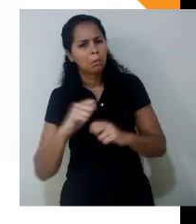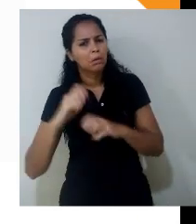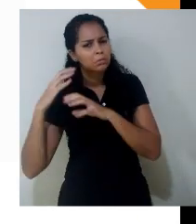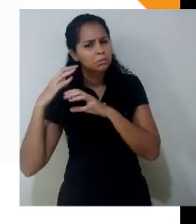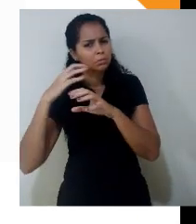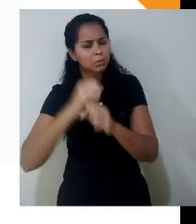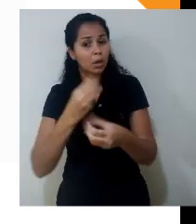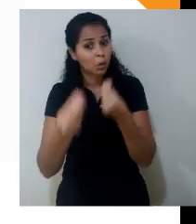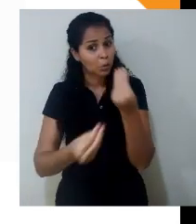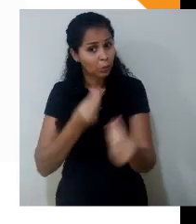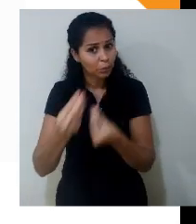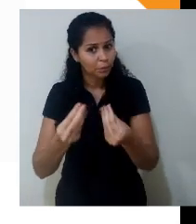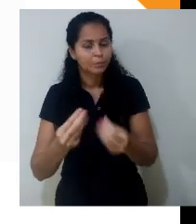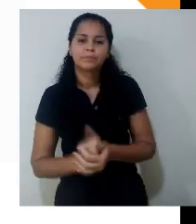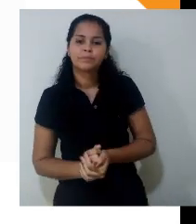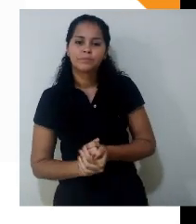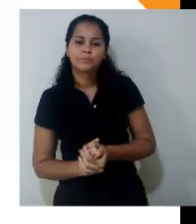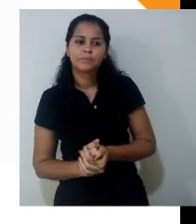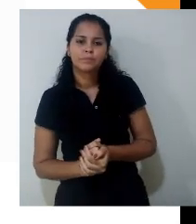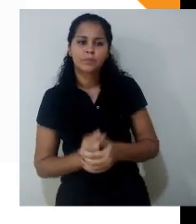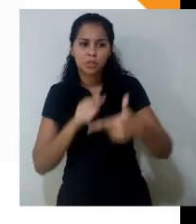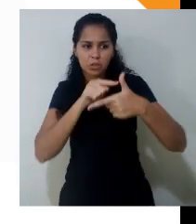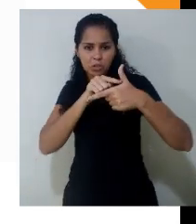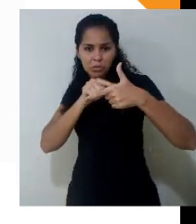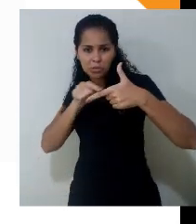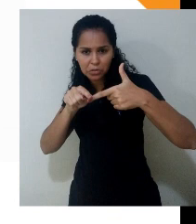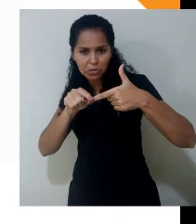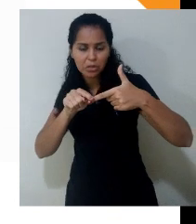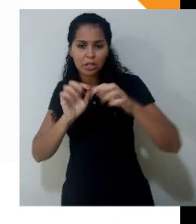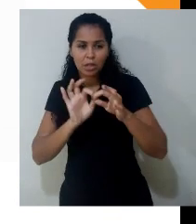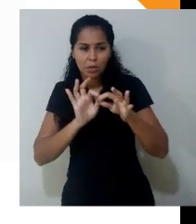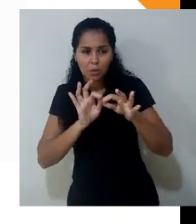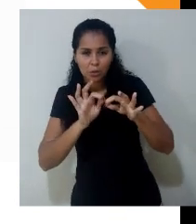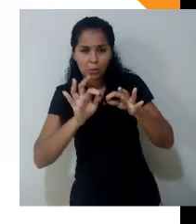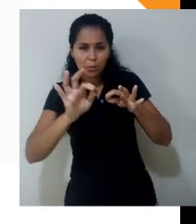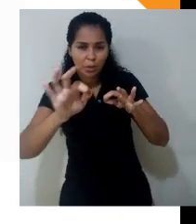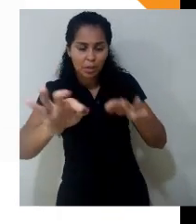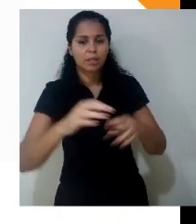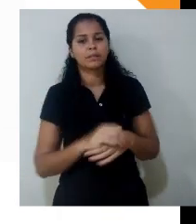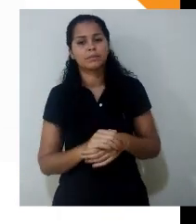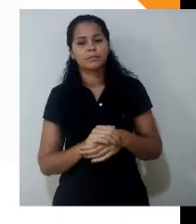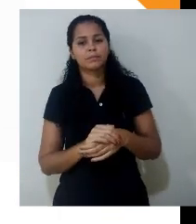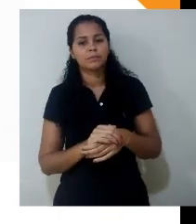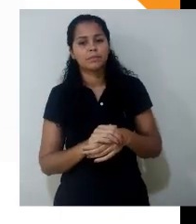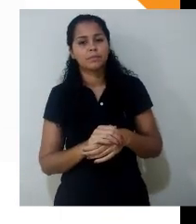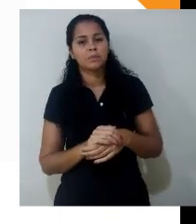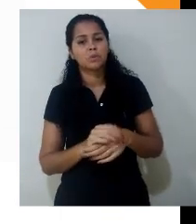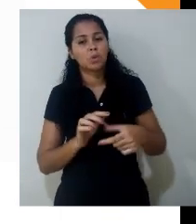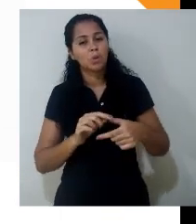escala da seguinte forma. Eu dividiria o meu comprimento representado pelo meu comprimento